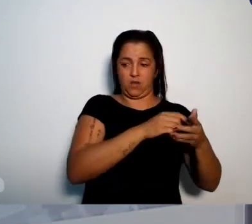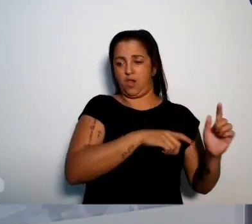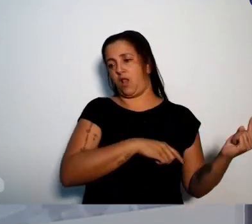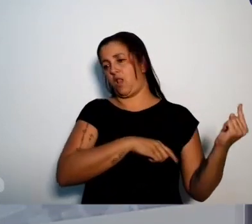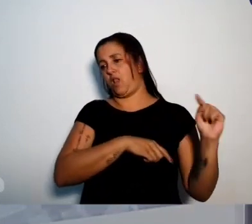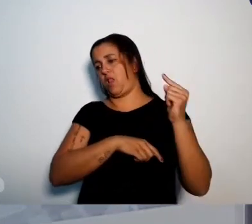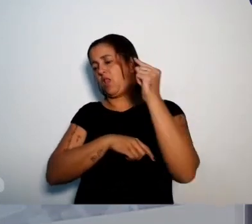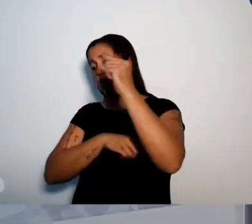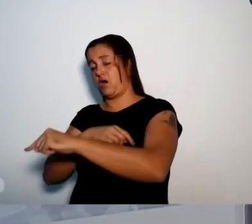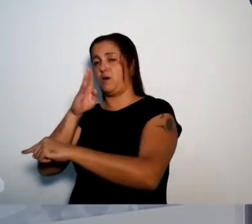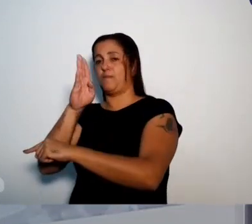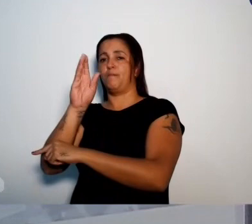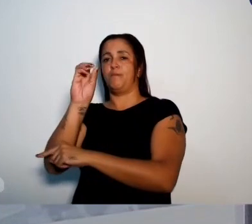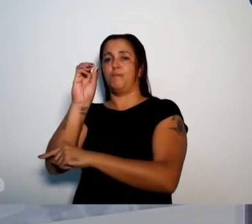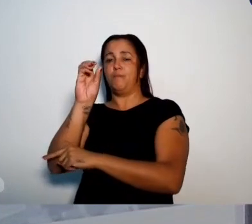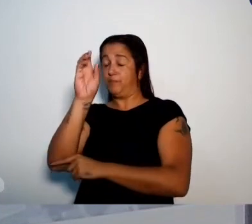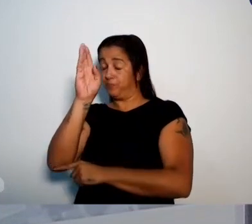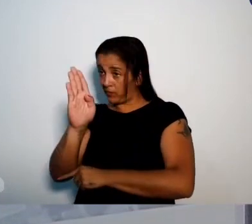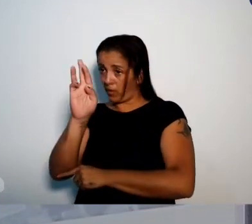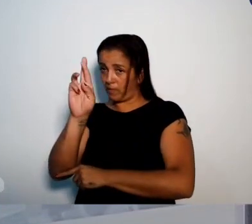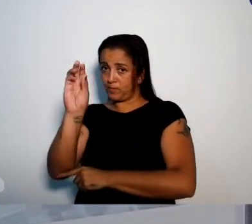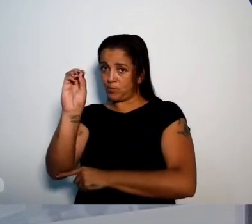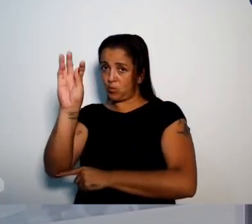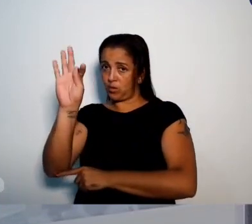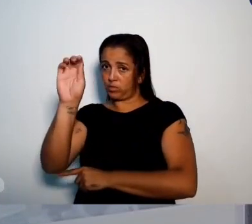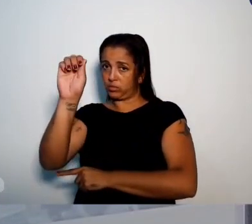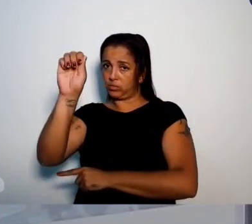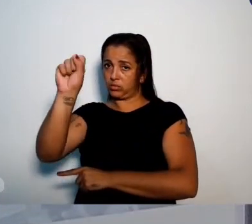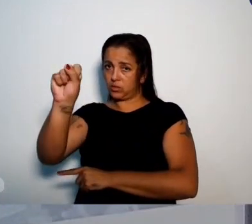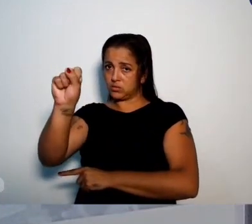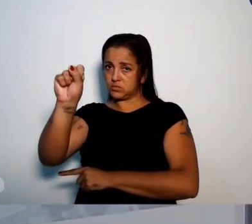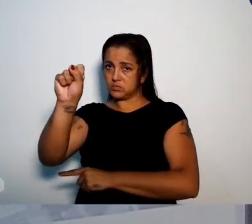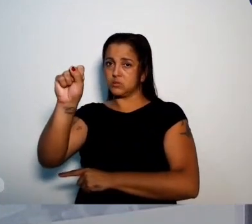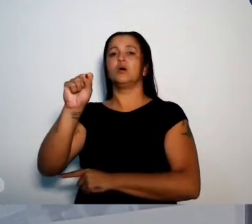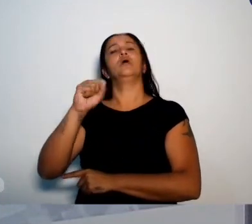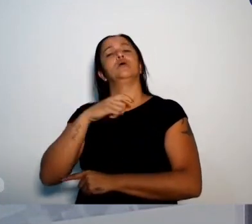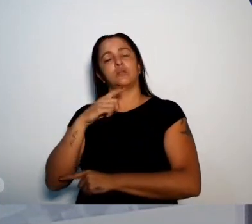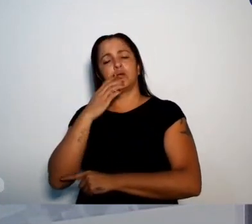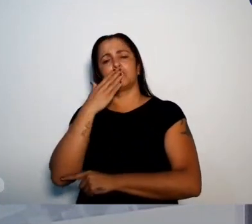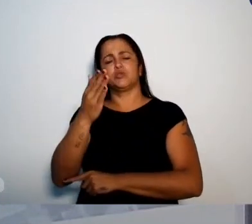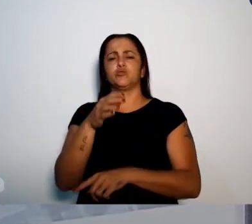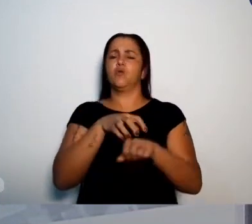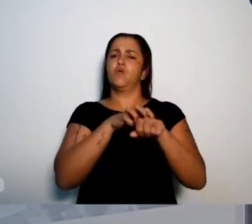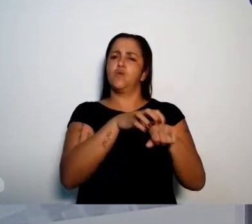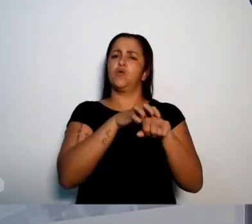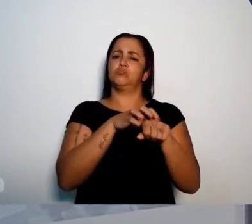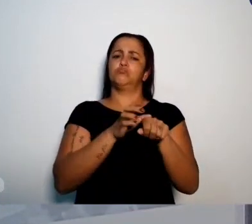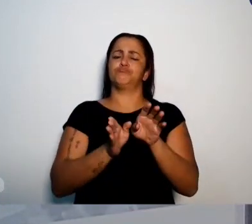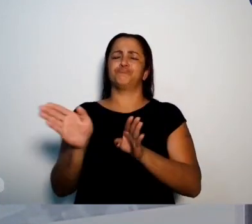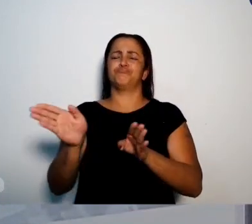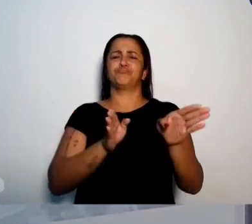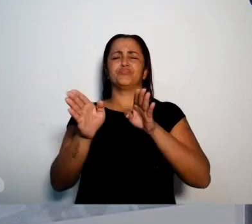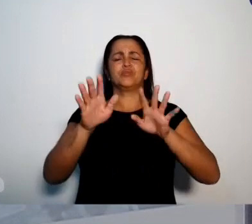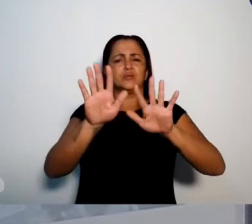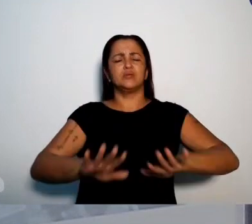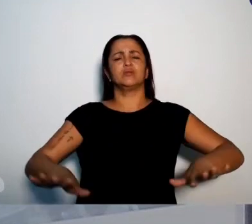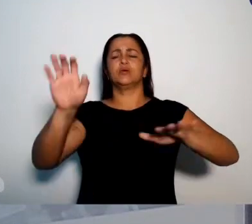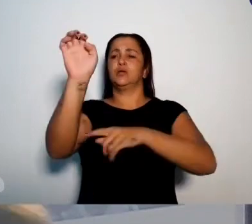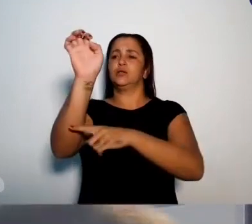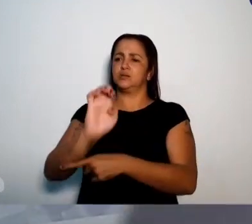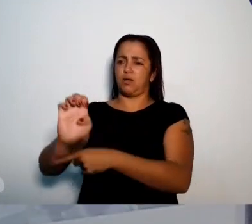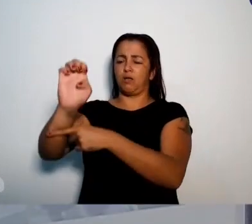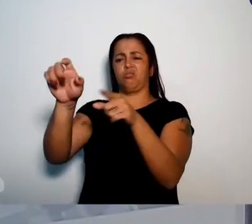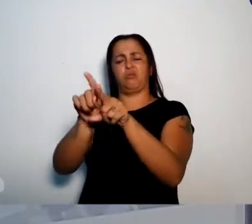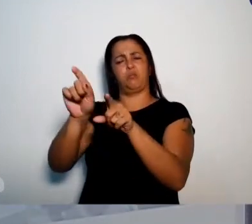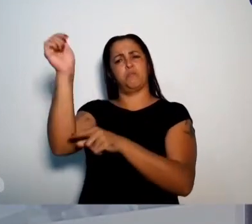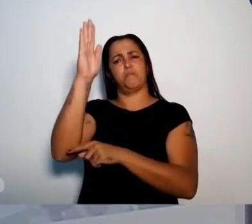vários requerimentos nessa casa, pedindo linha de ônibus para diversas cidades do estado, até mesmo do Brasil, e nós pedimos essa